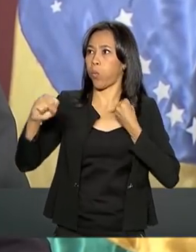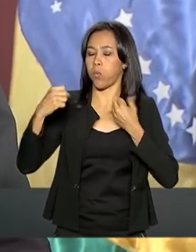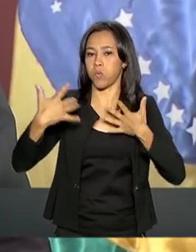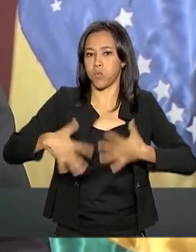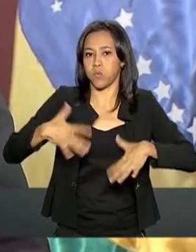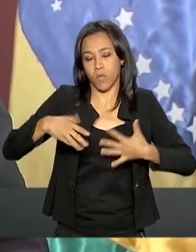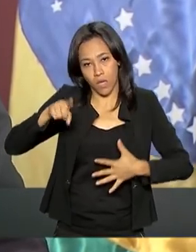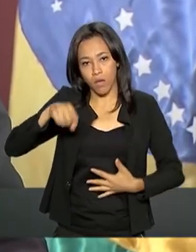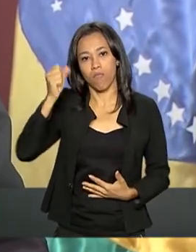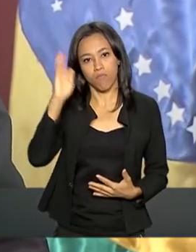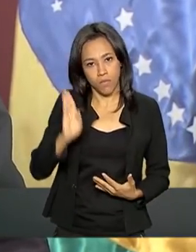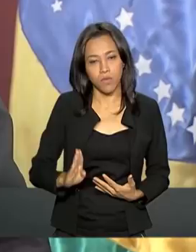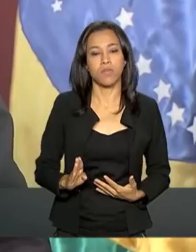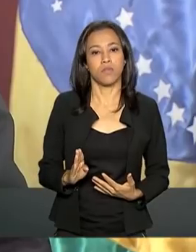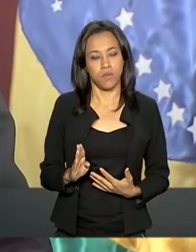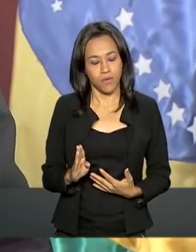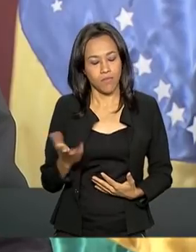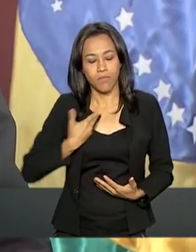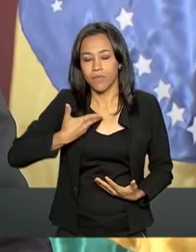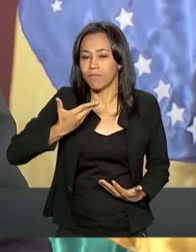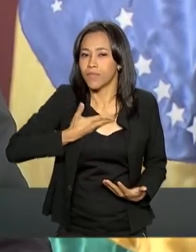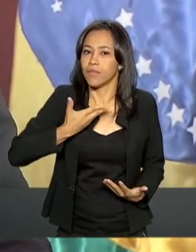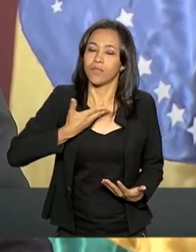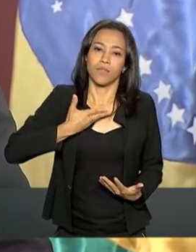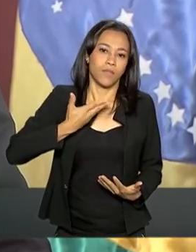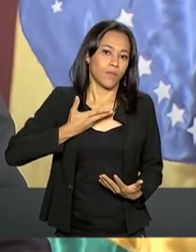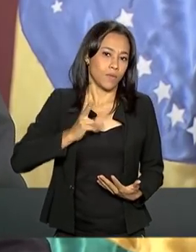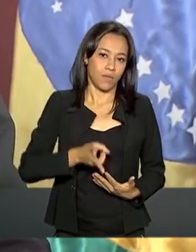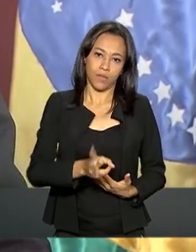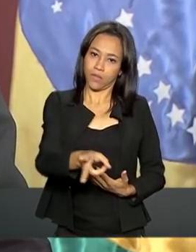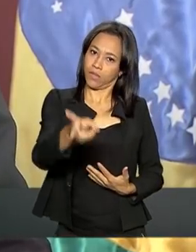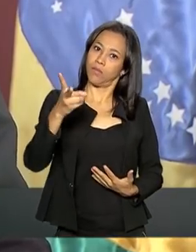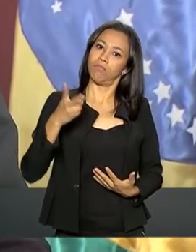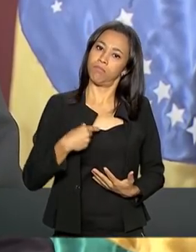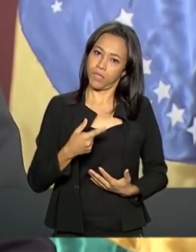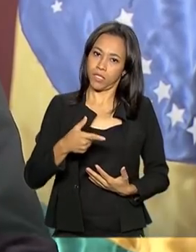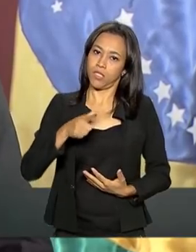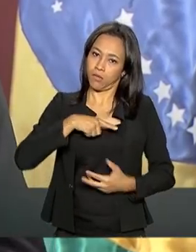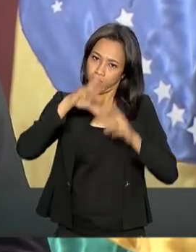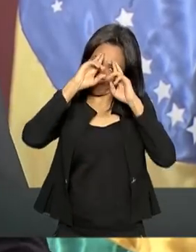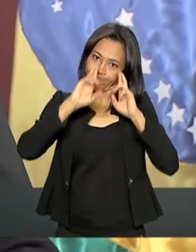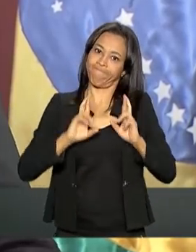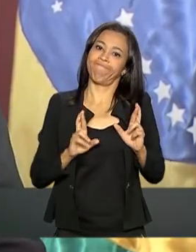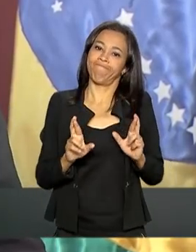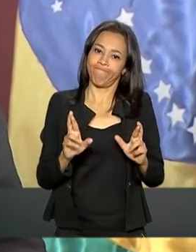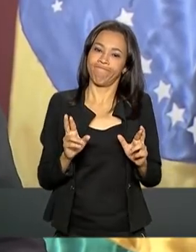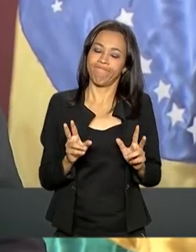o Brasil, um amigo permanente, leal e